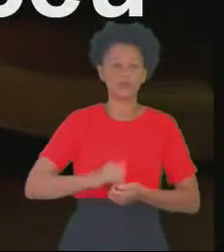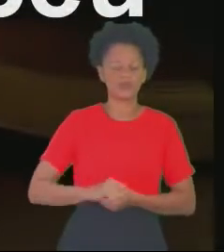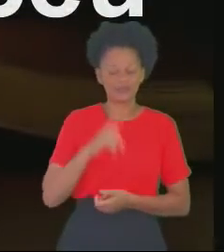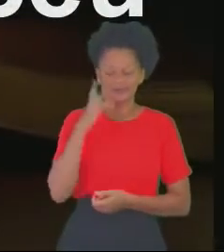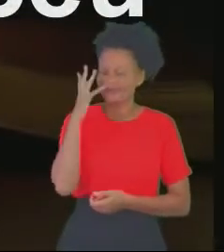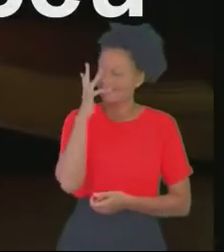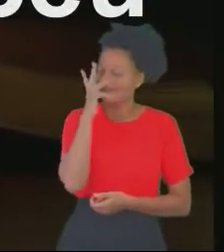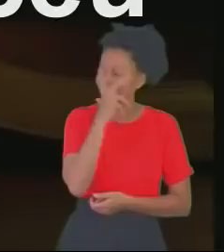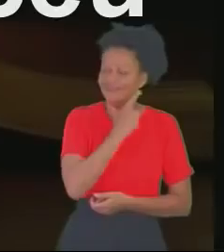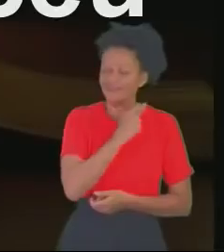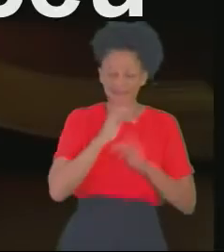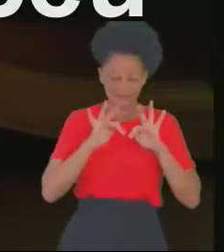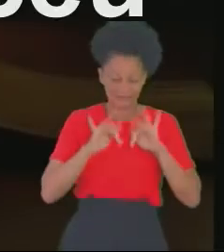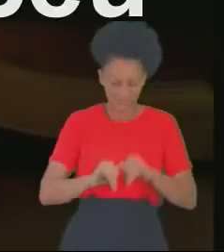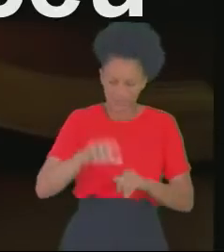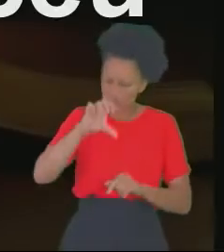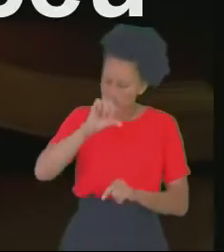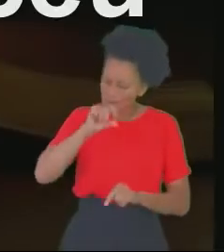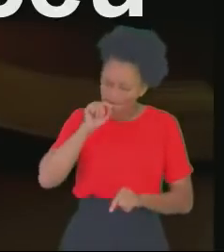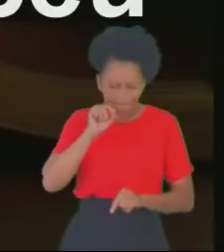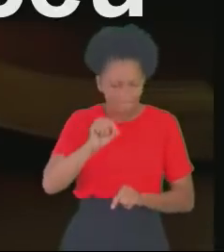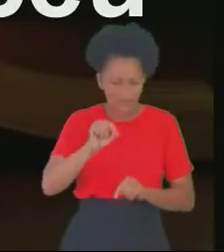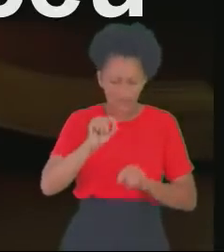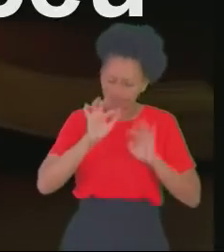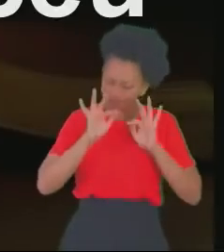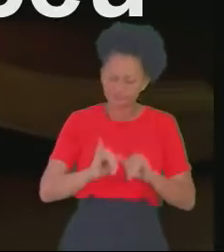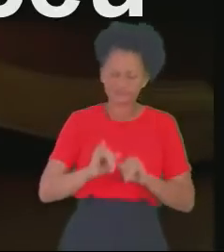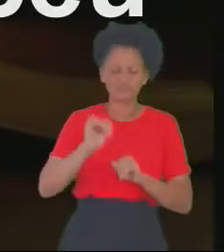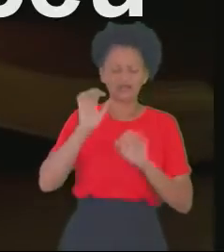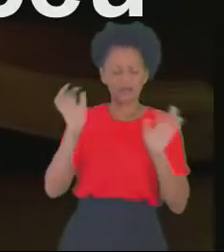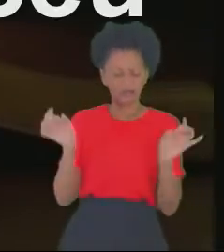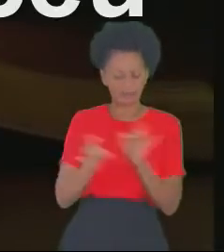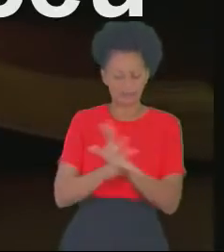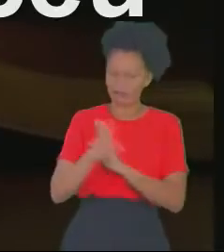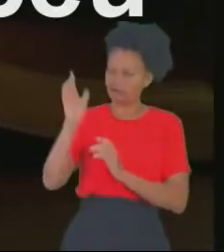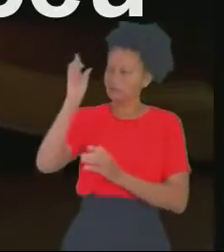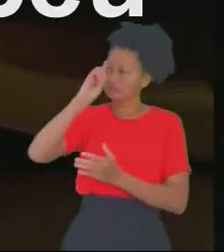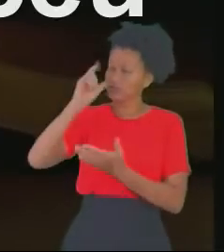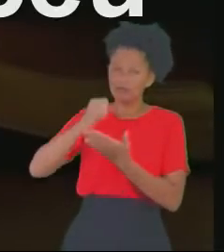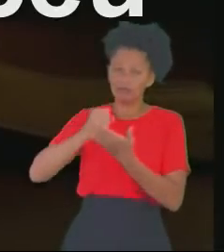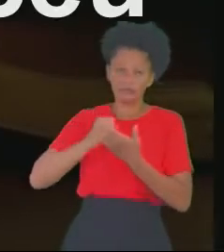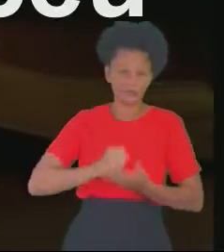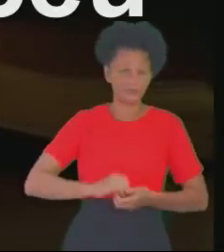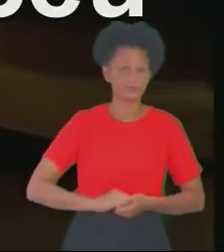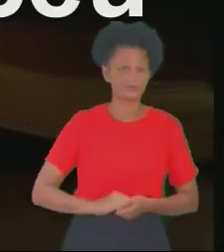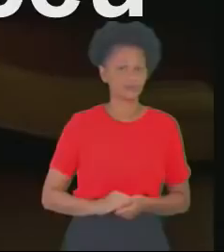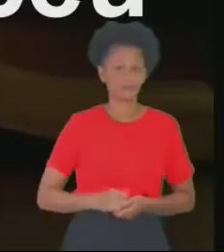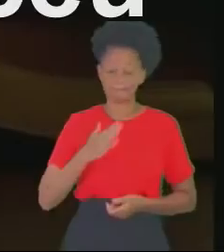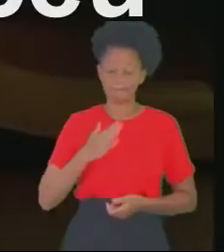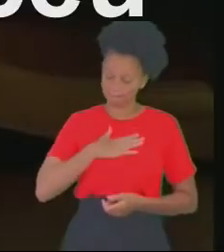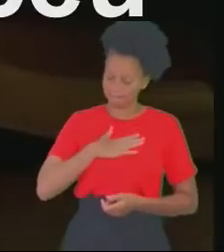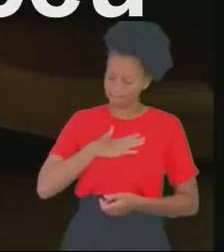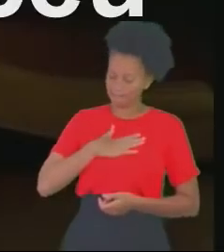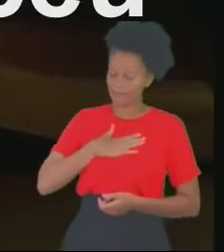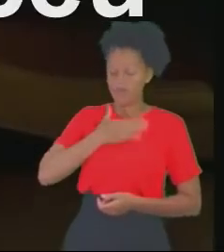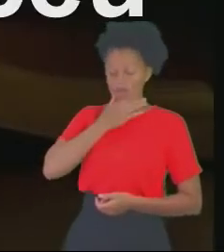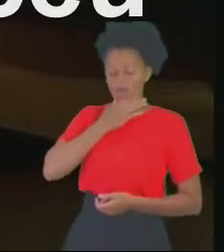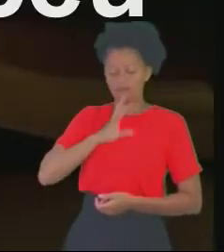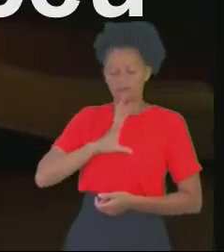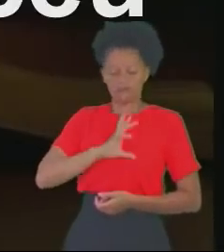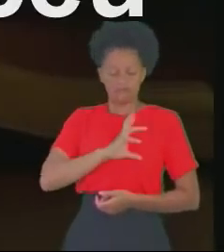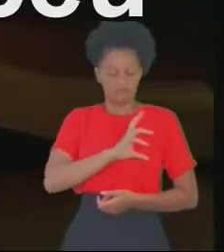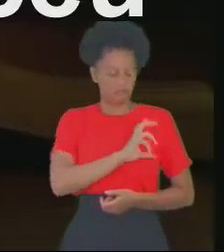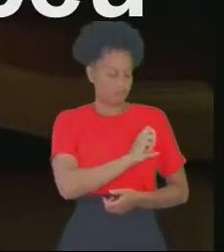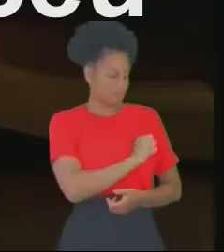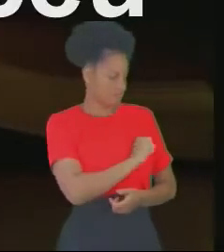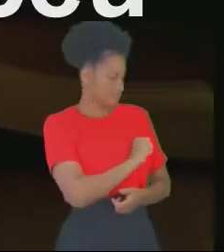Nós estamos terminando 9 horas em ponto, nós terminaremos com a ajuda de Deus. O meu amado meteu a